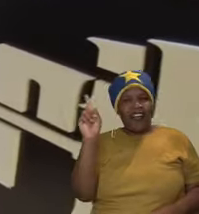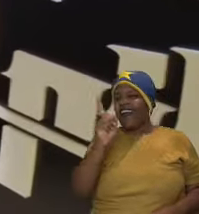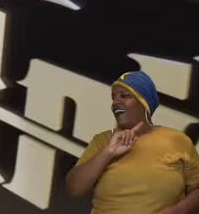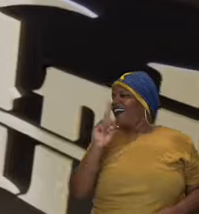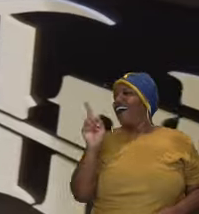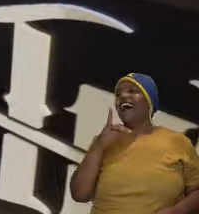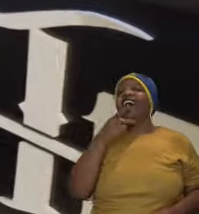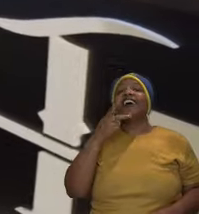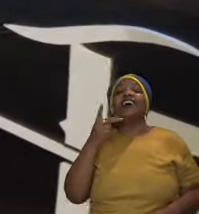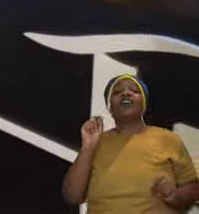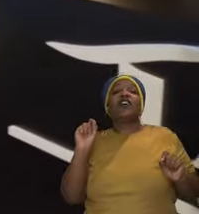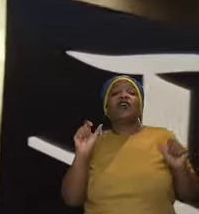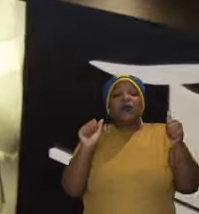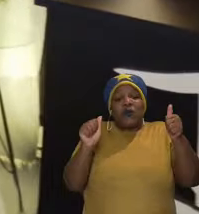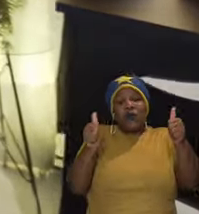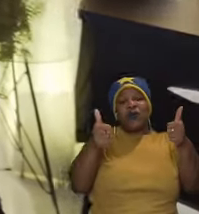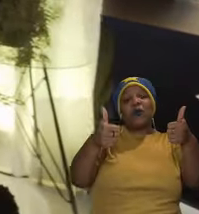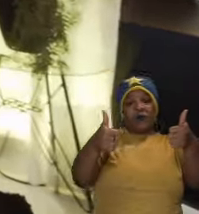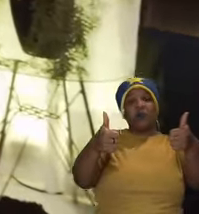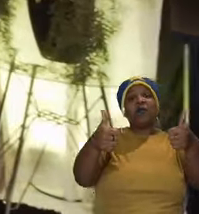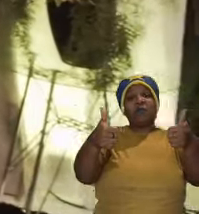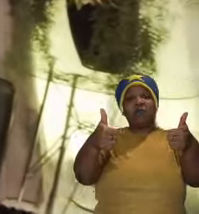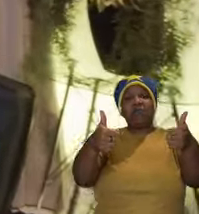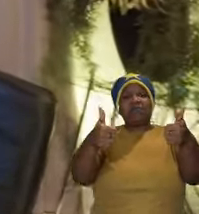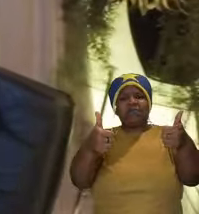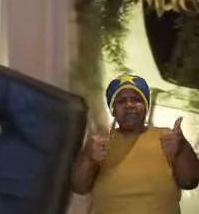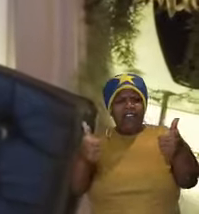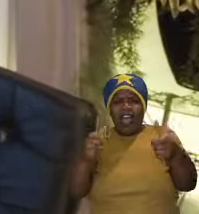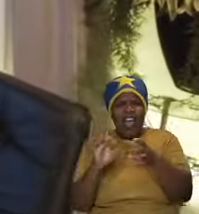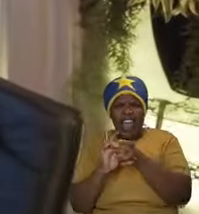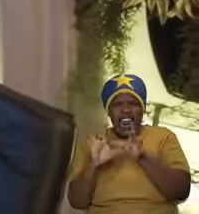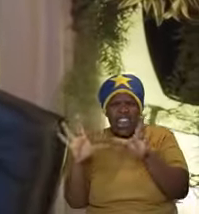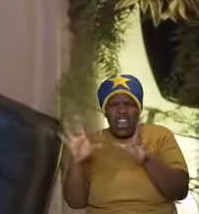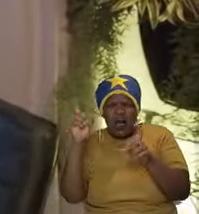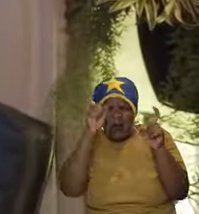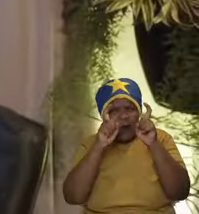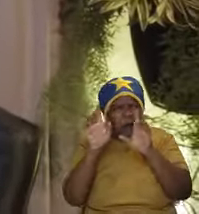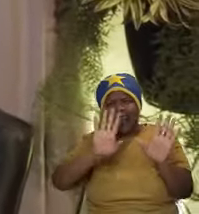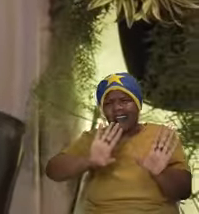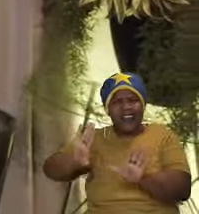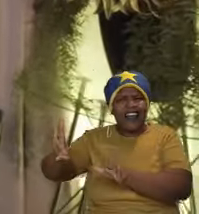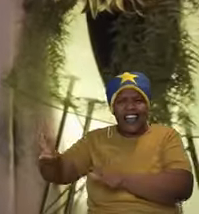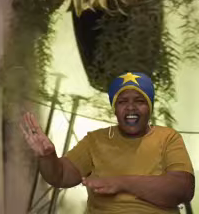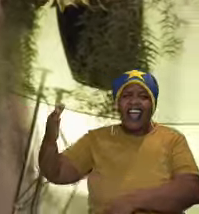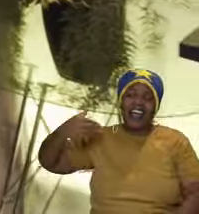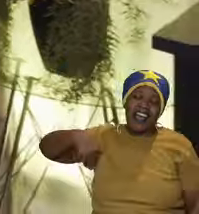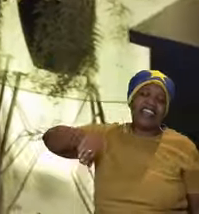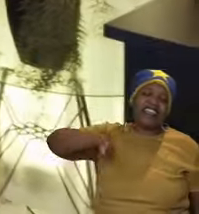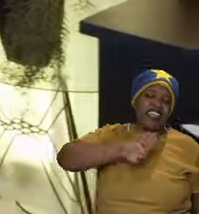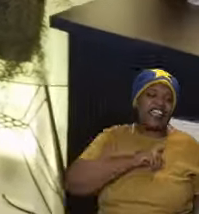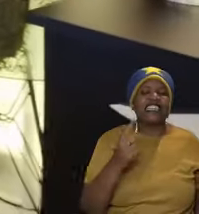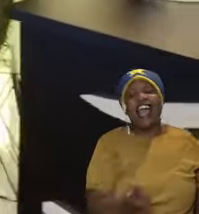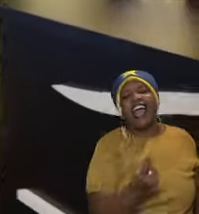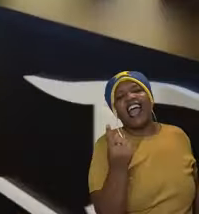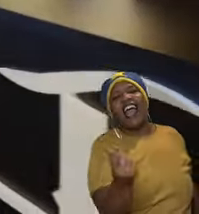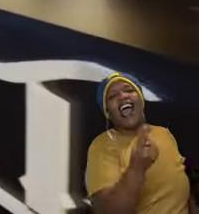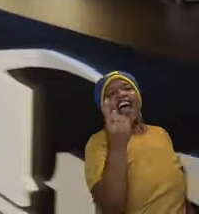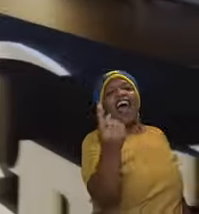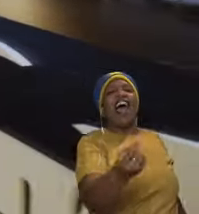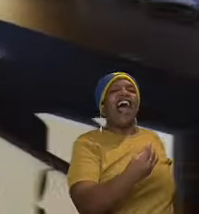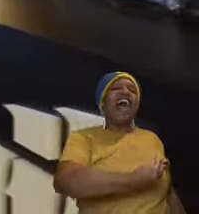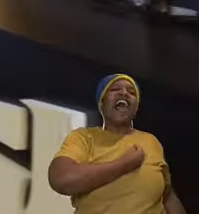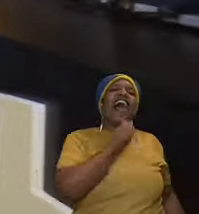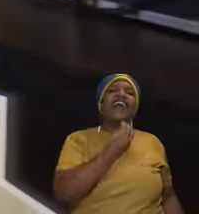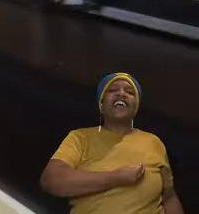fez. Sim, tudo bem, não liga não. A gente que eterniza, o tempo só avisa.